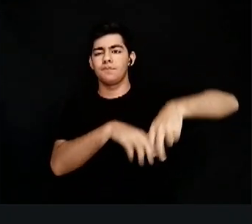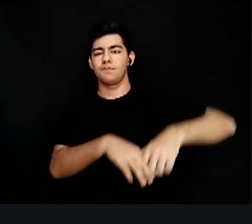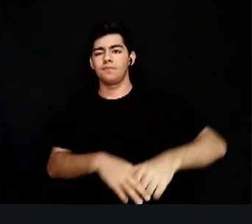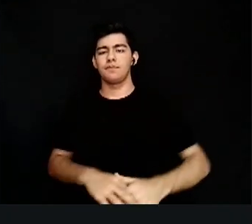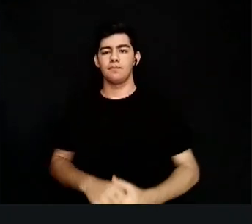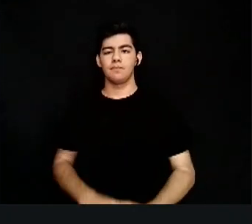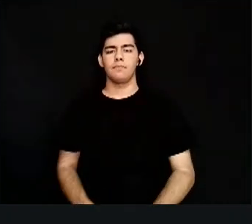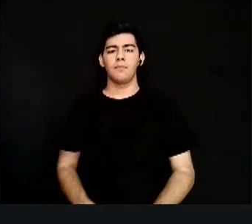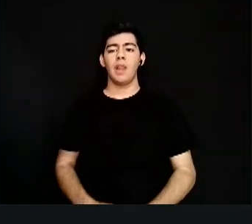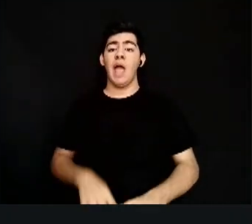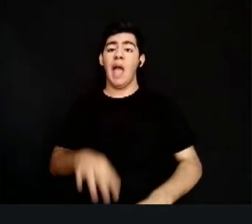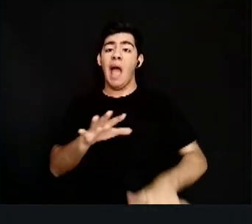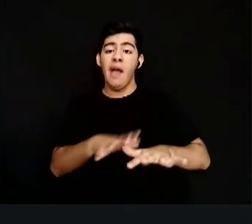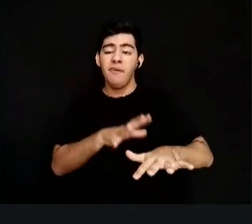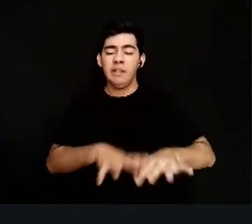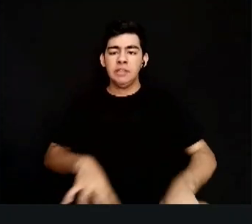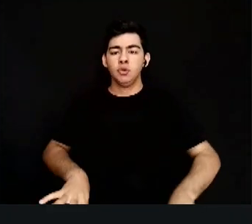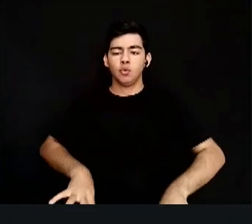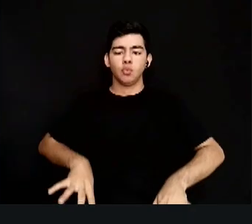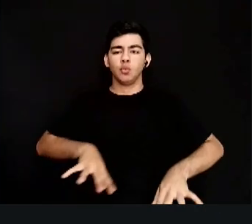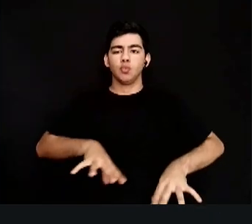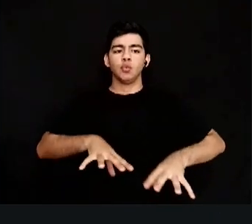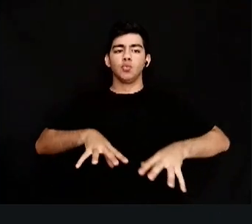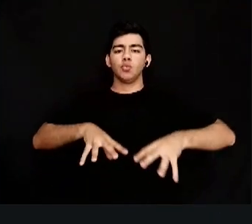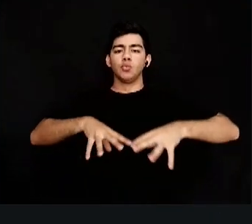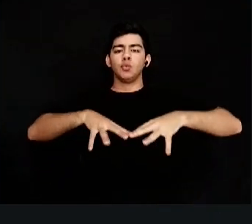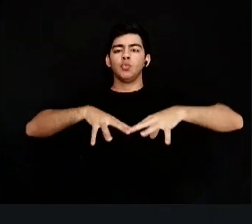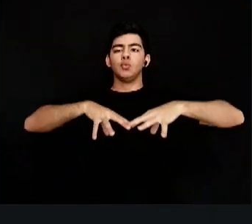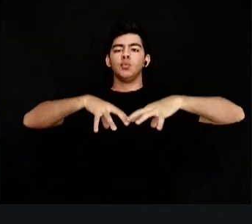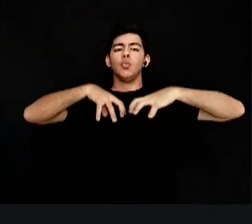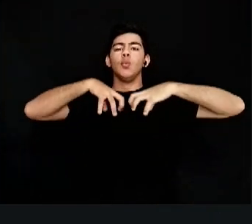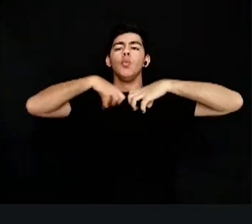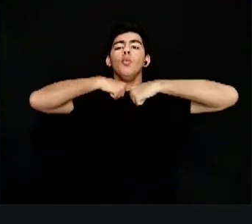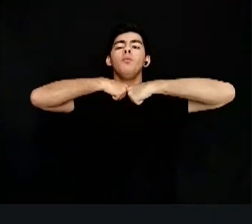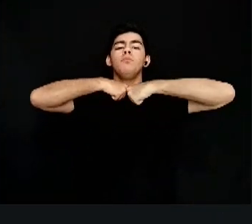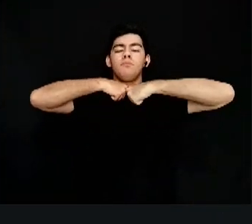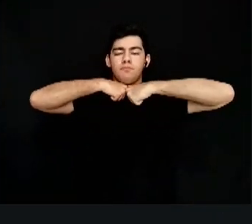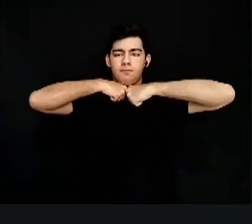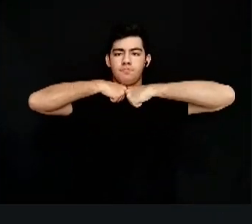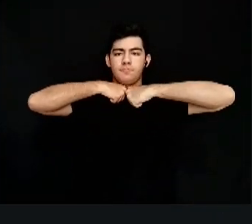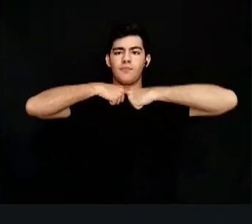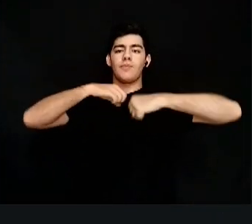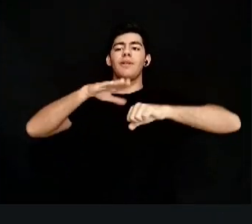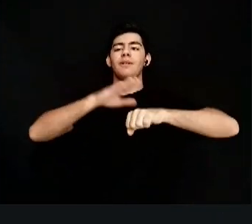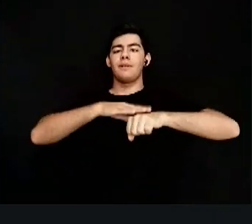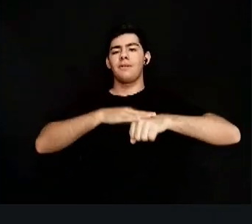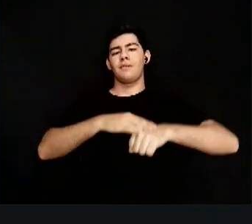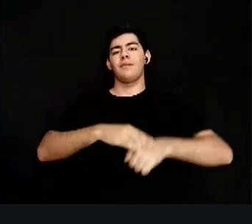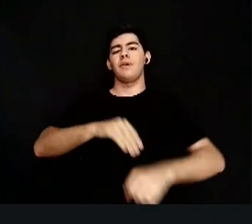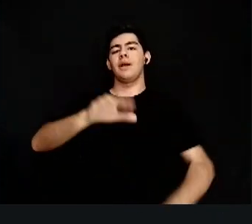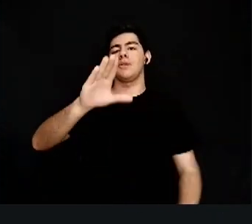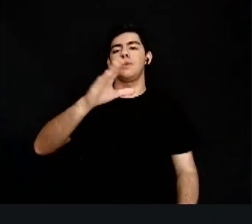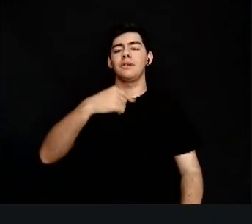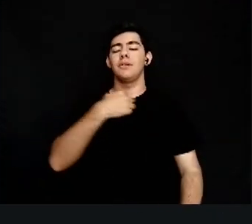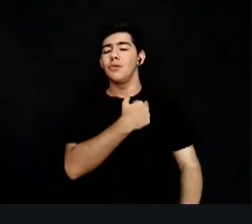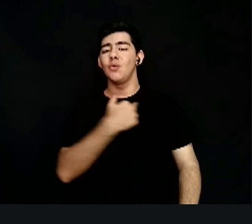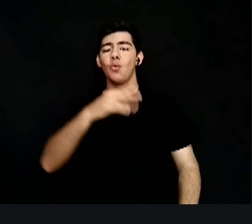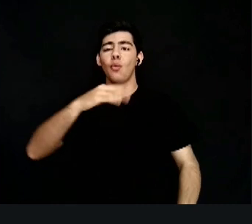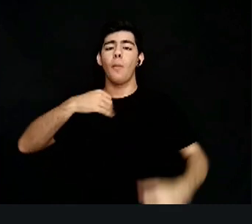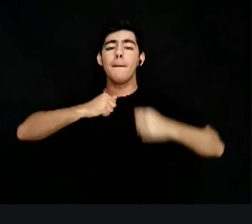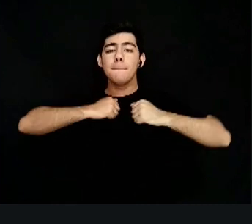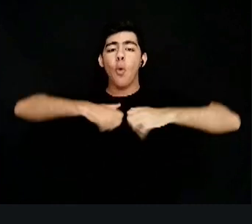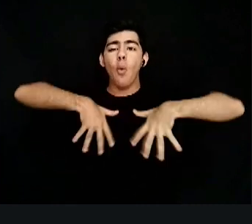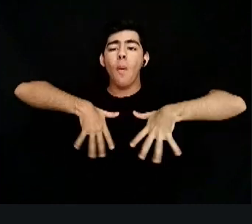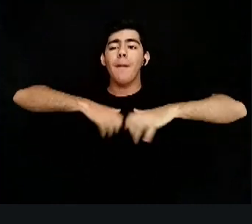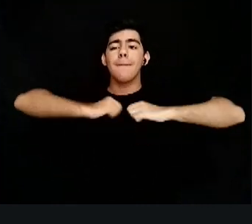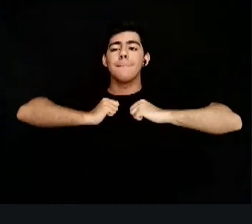deslocam e vão parar nas artérias pulmonares, que é o que a gente chama de embolia pulmonar. Esse é o grande risco, é uma